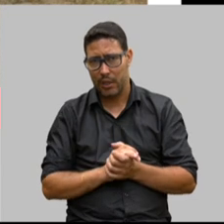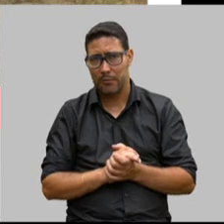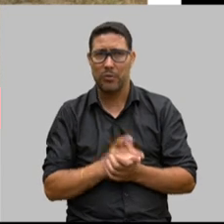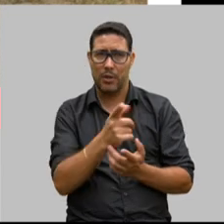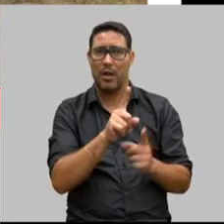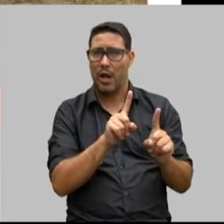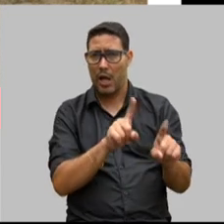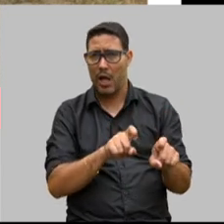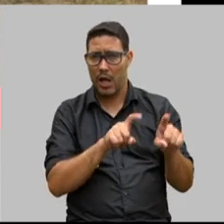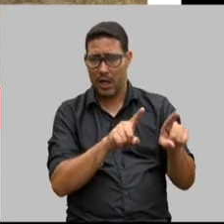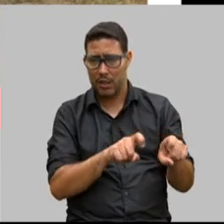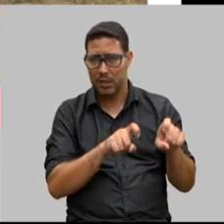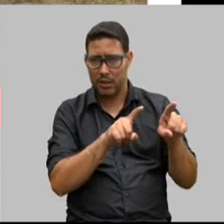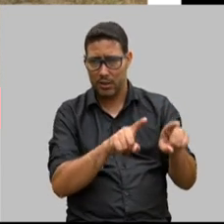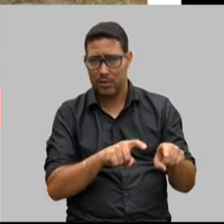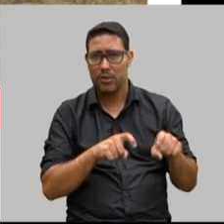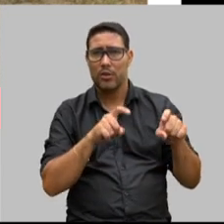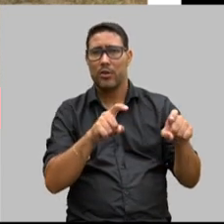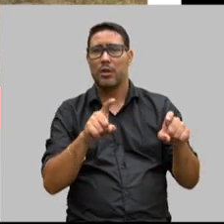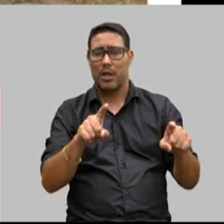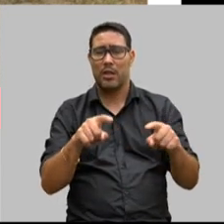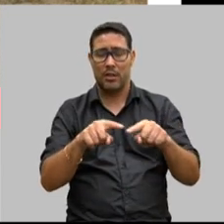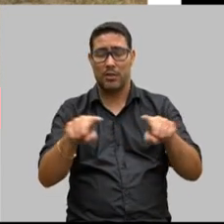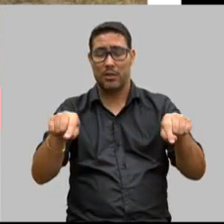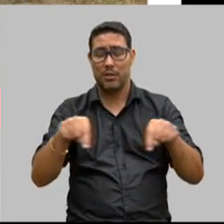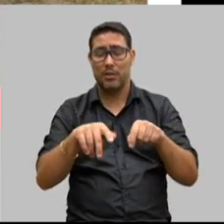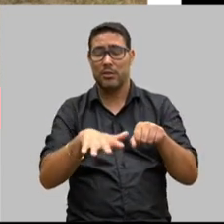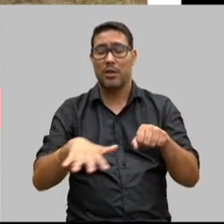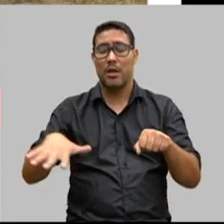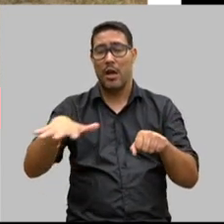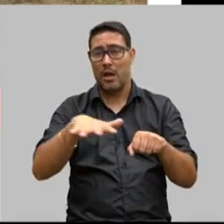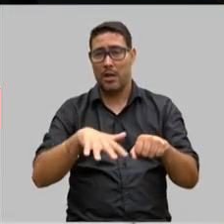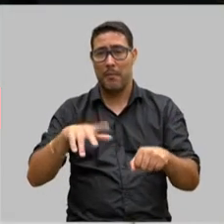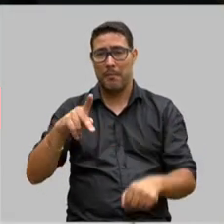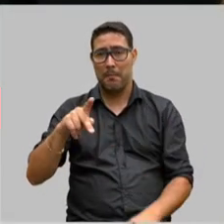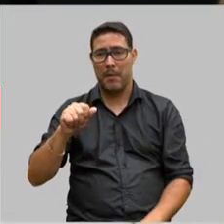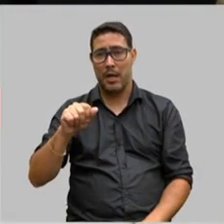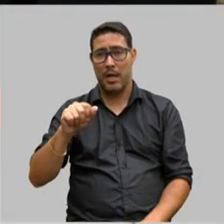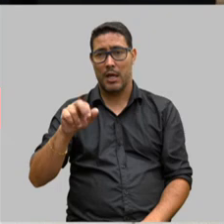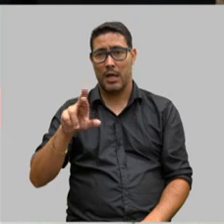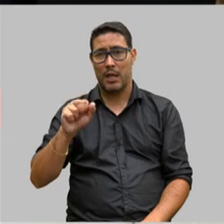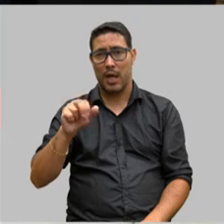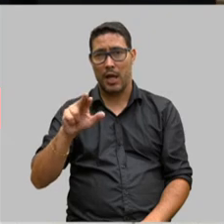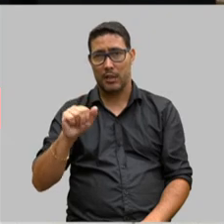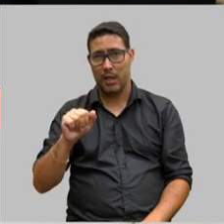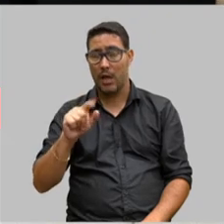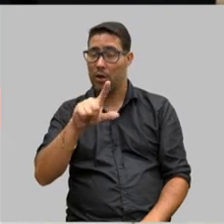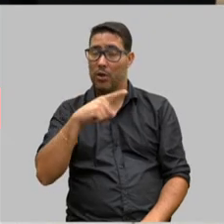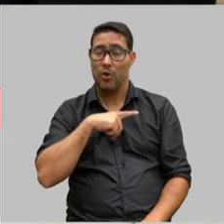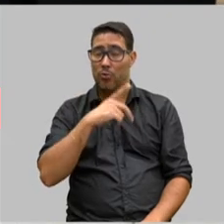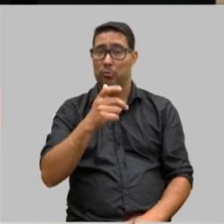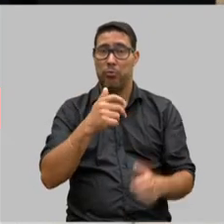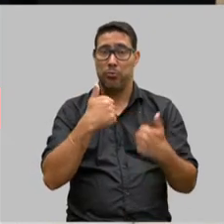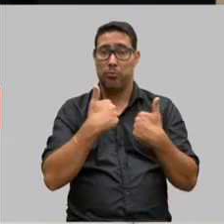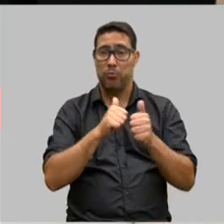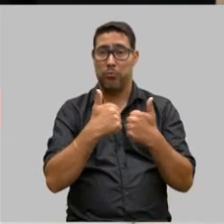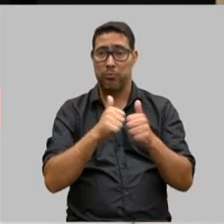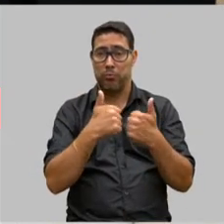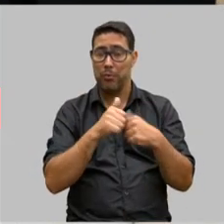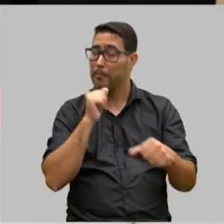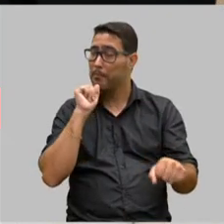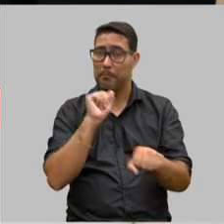Na bacia do Rio Paraná, o transporte foi prejudicado, o transporte parou. Nós temos